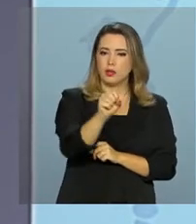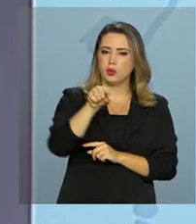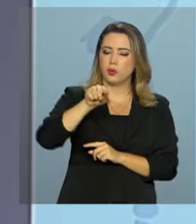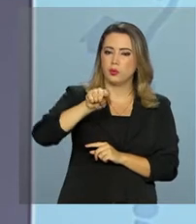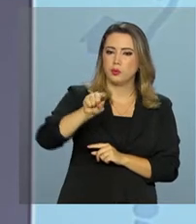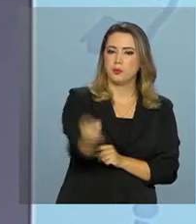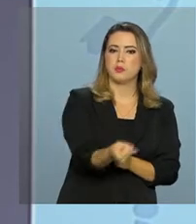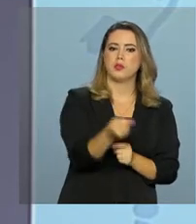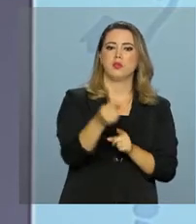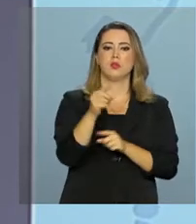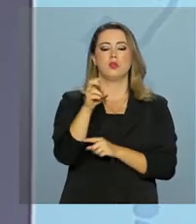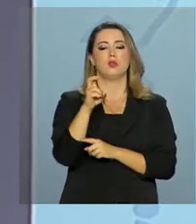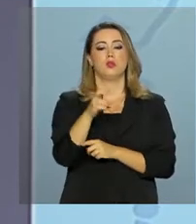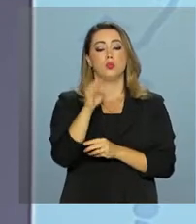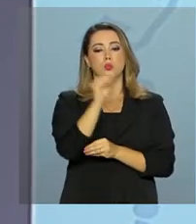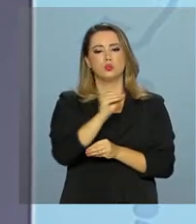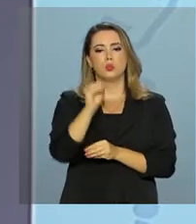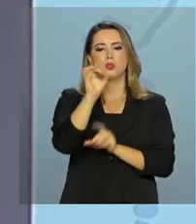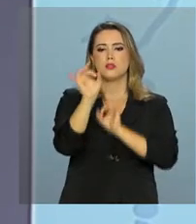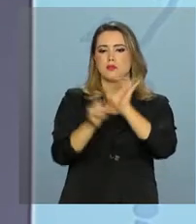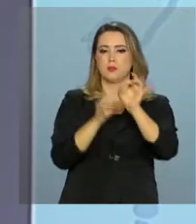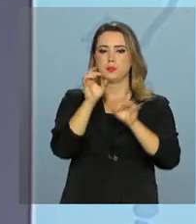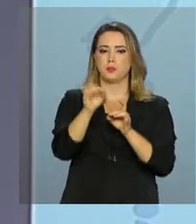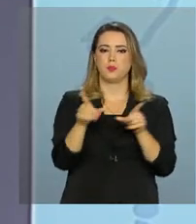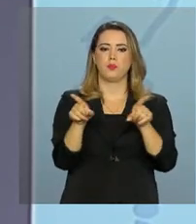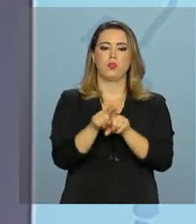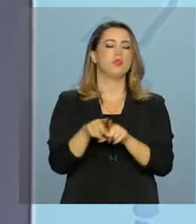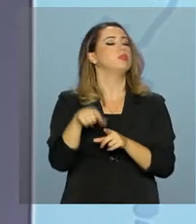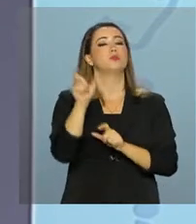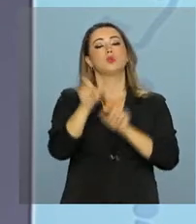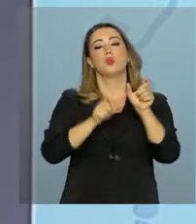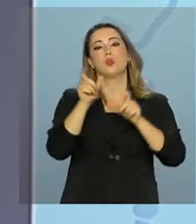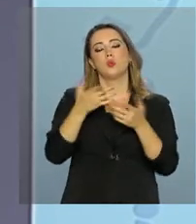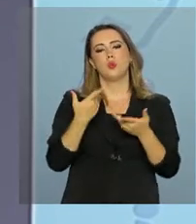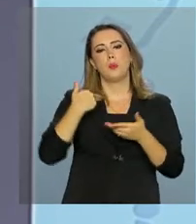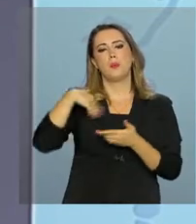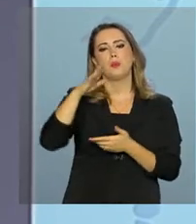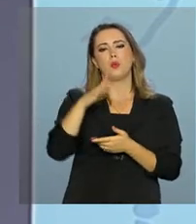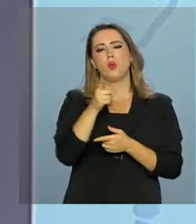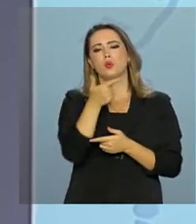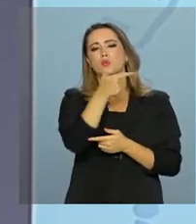58.576 atendimentos especiais. Os especializados são